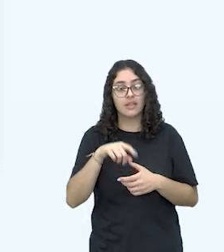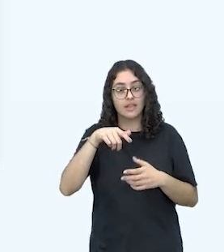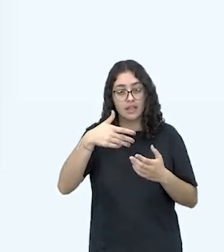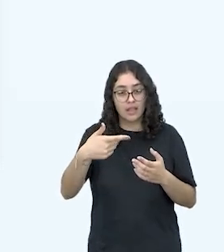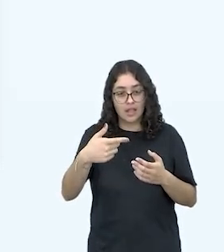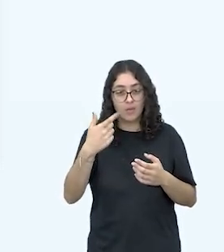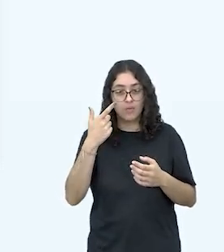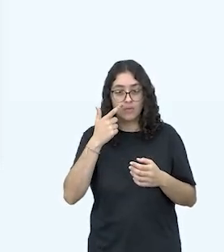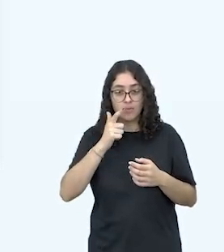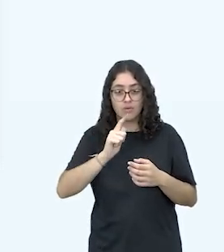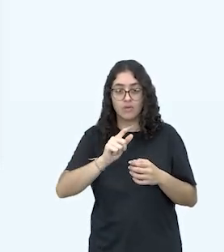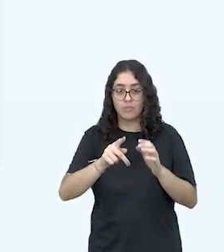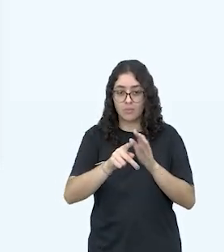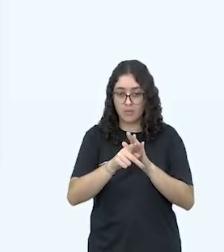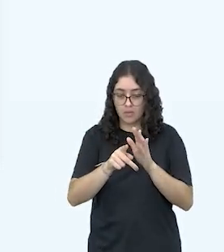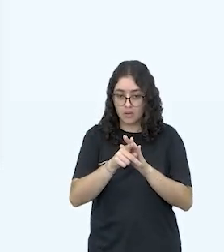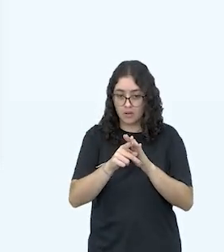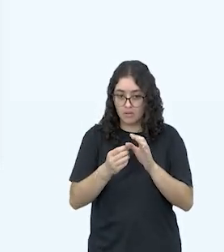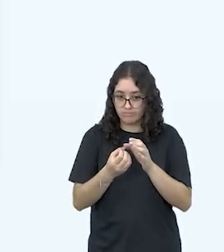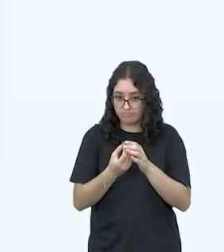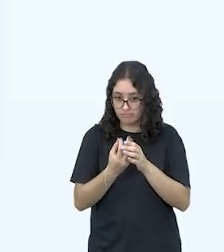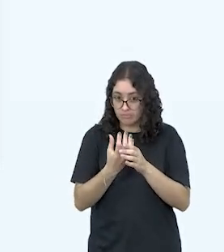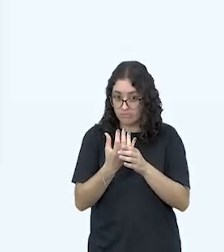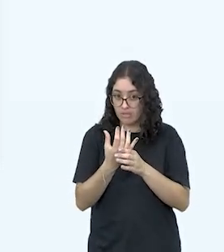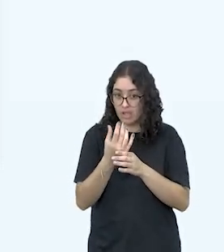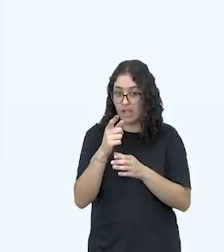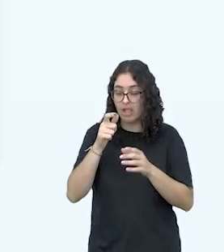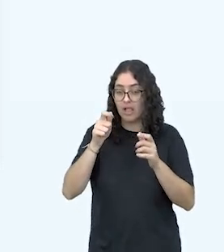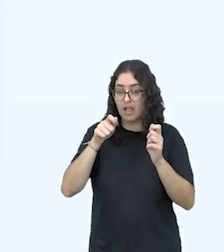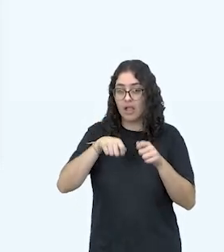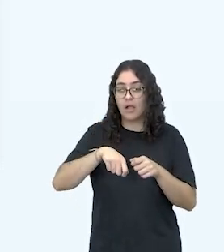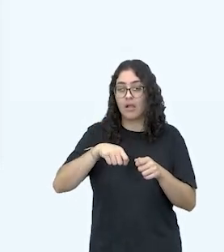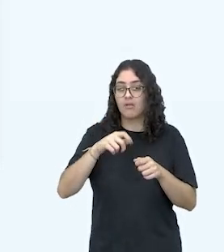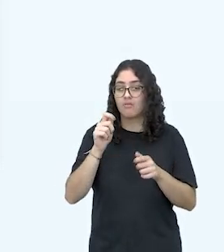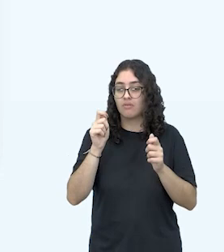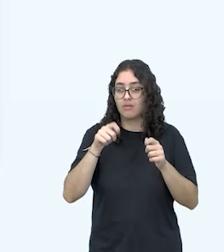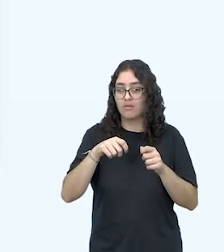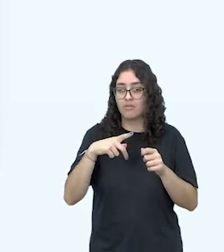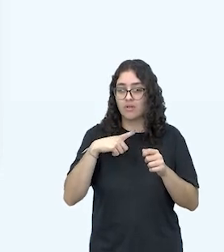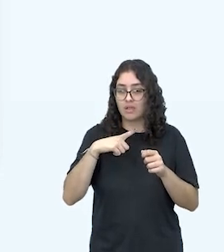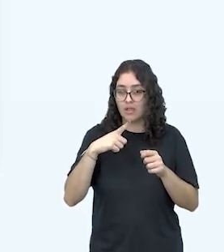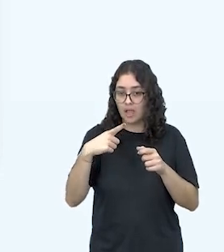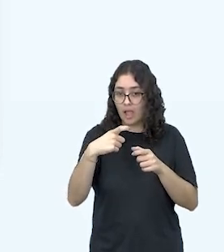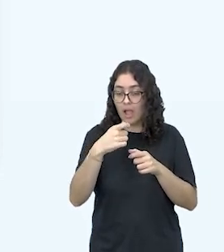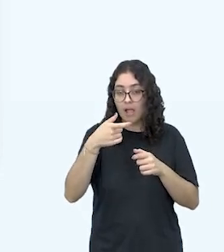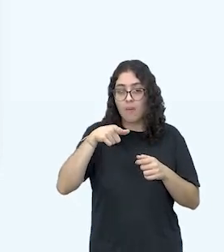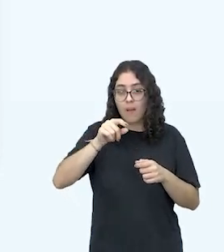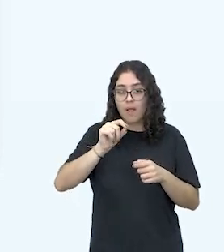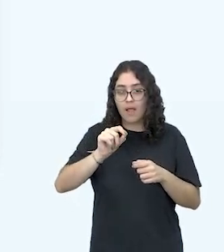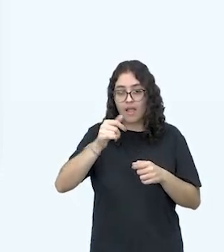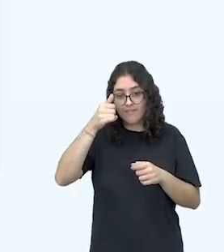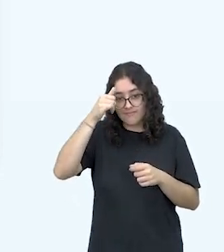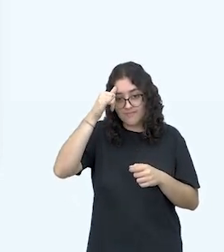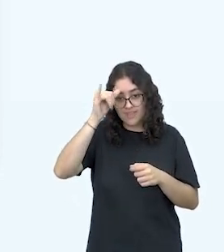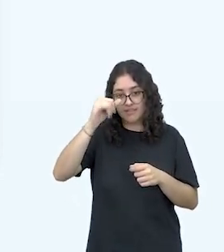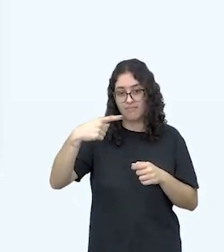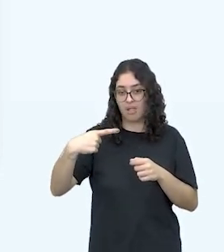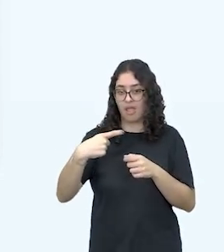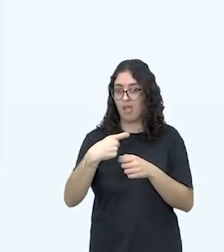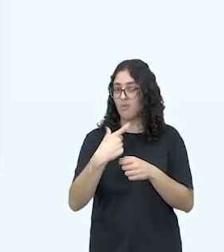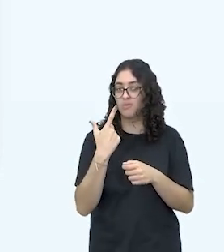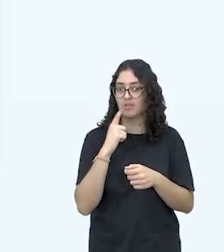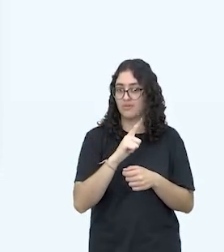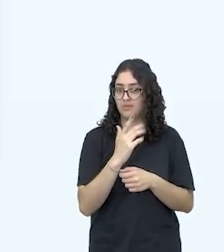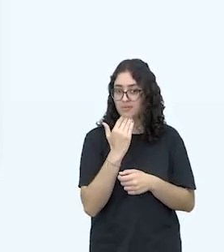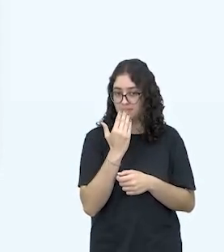são cultivadas em meio de cultura e os embriões resultantes são capazes de produzir uma toxina que combate a broca da cana.